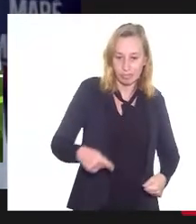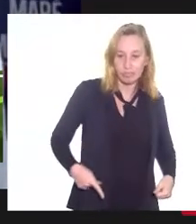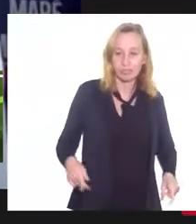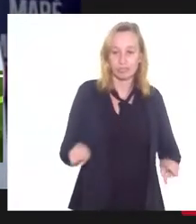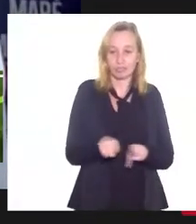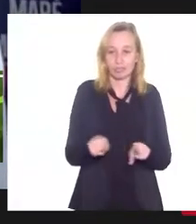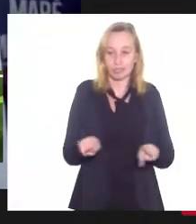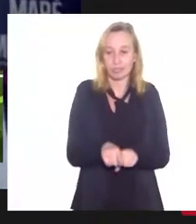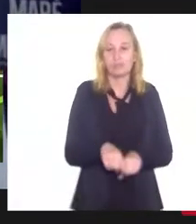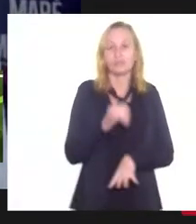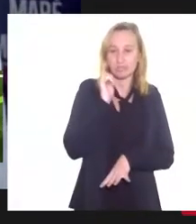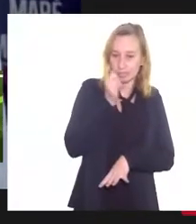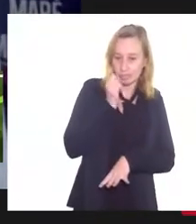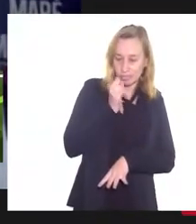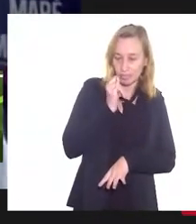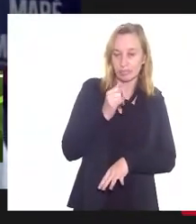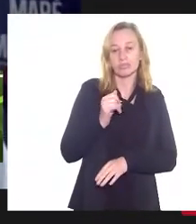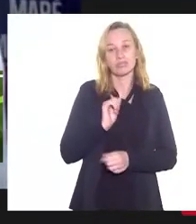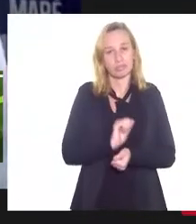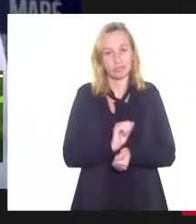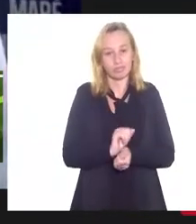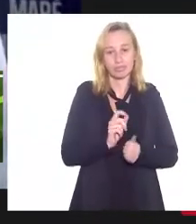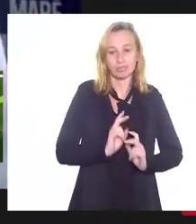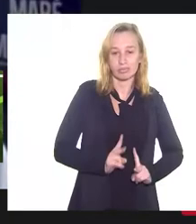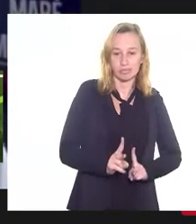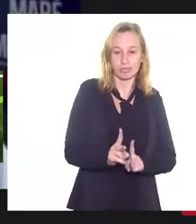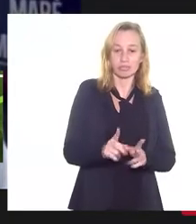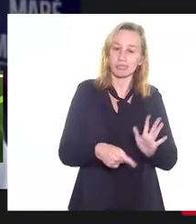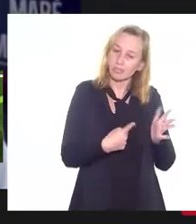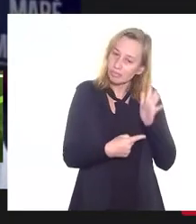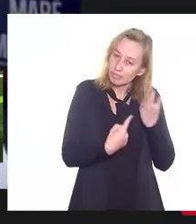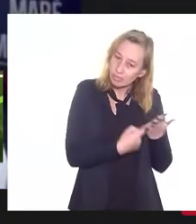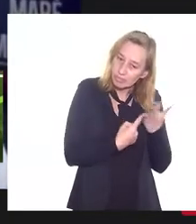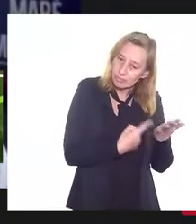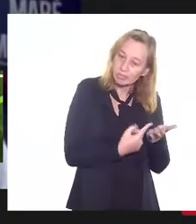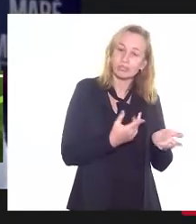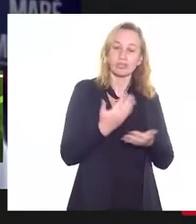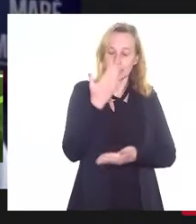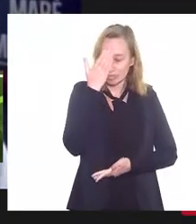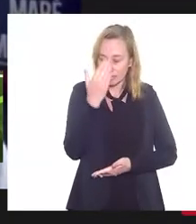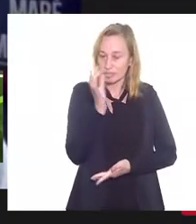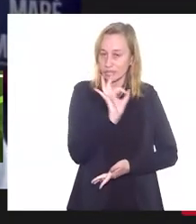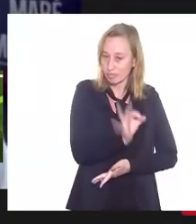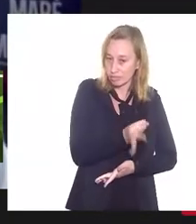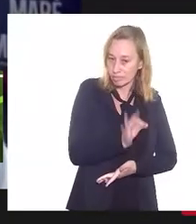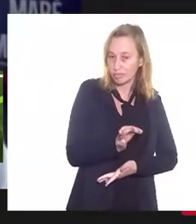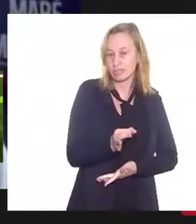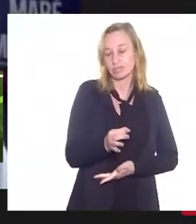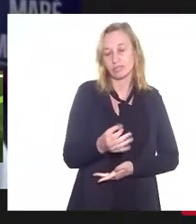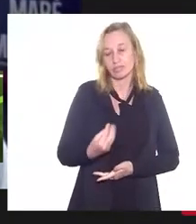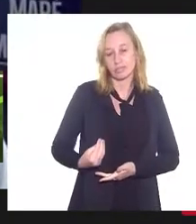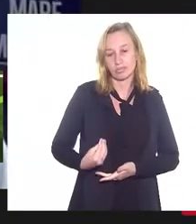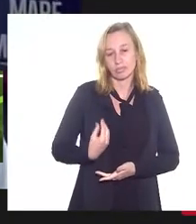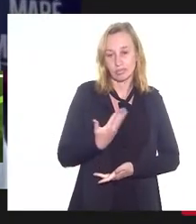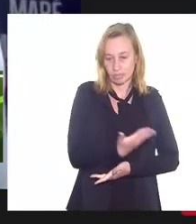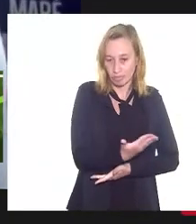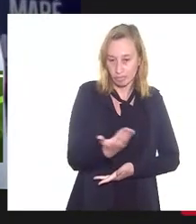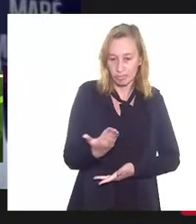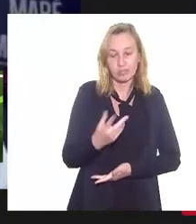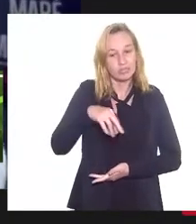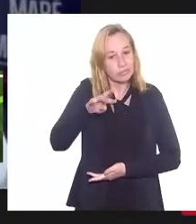também pelo relator, e espero continuar contribuindo e agradecer enormemente a participação da